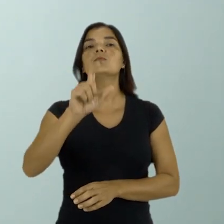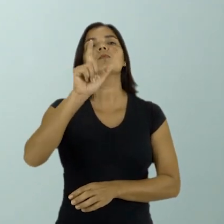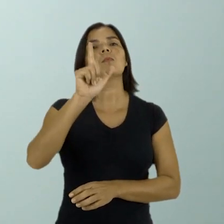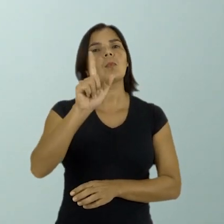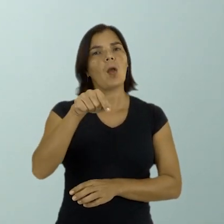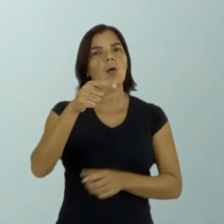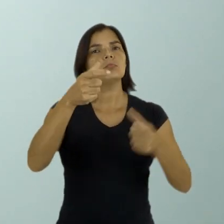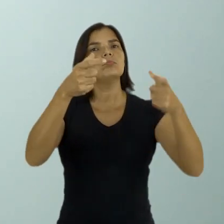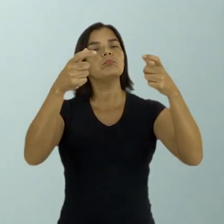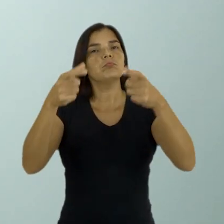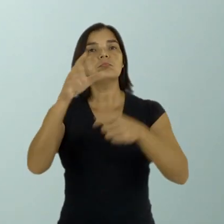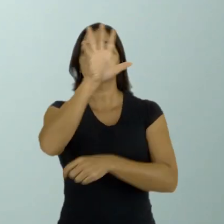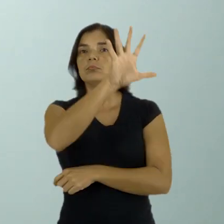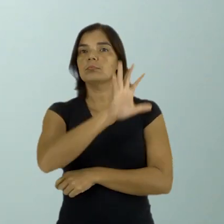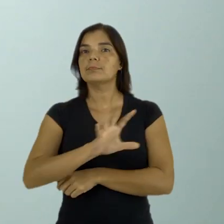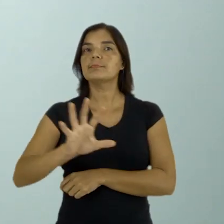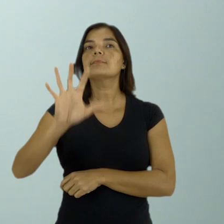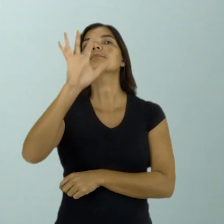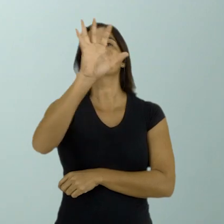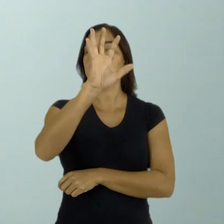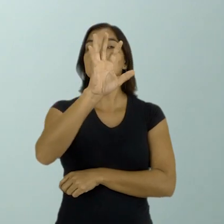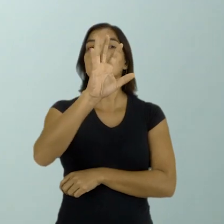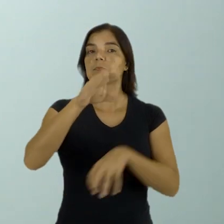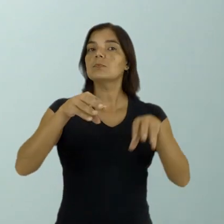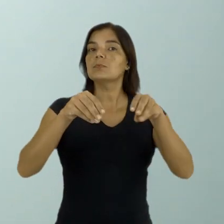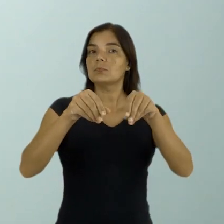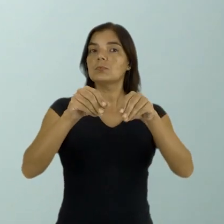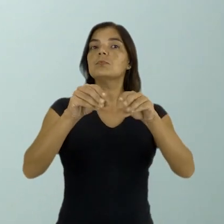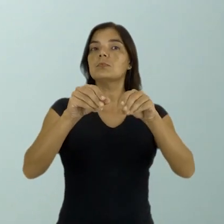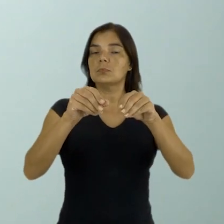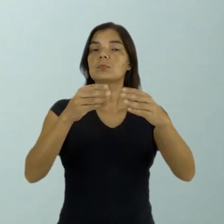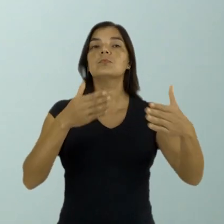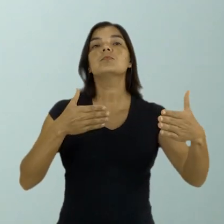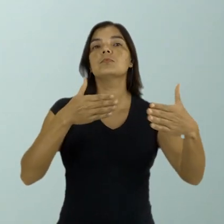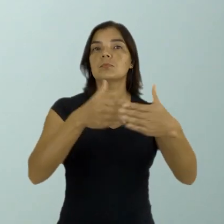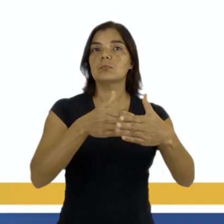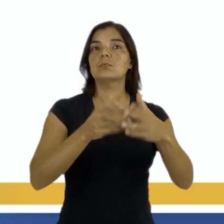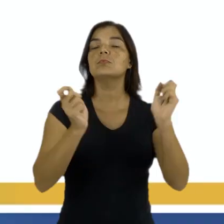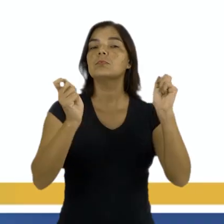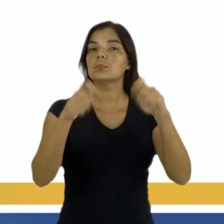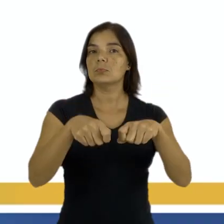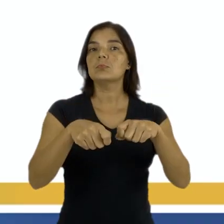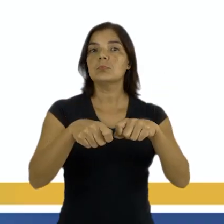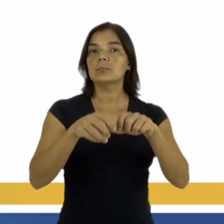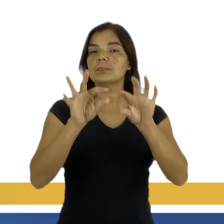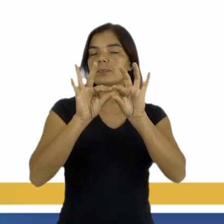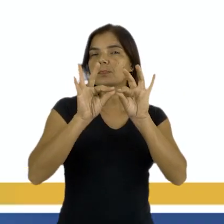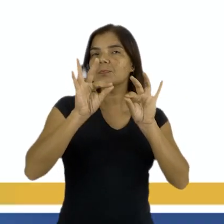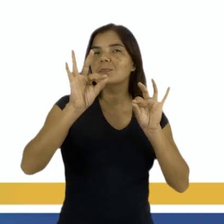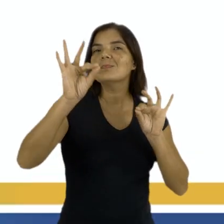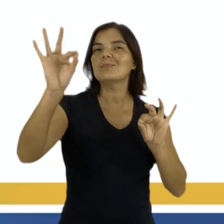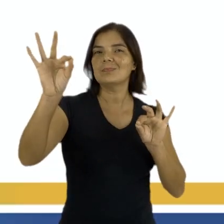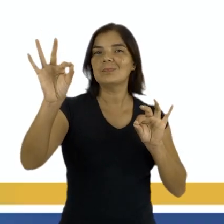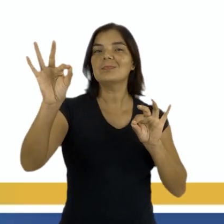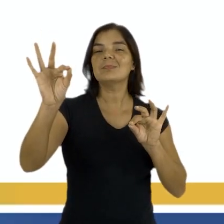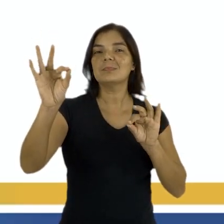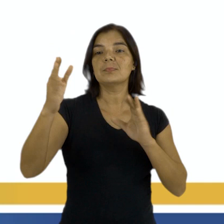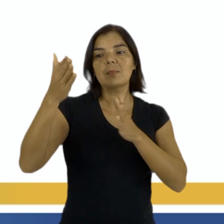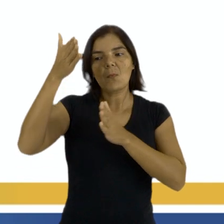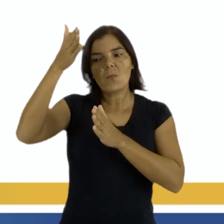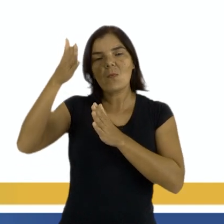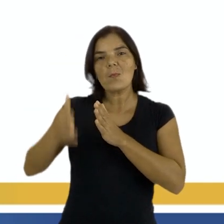vamos ver aí no mapa, né, uma área de terras delimitada, como você pode ver aí a setinha está apontando para as fronteiras,